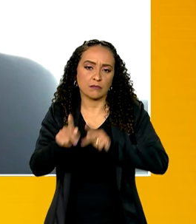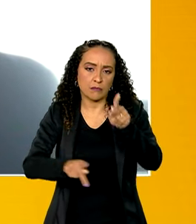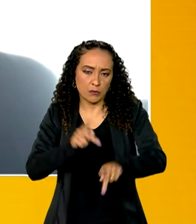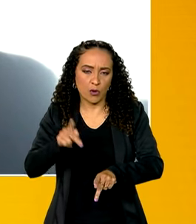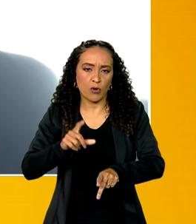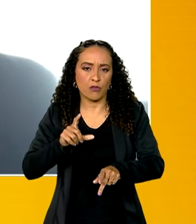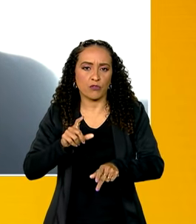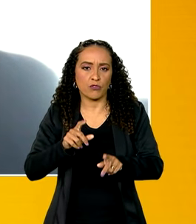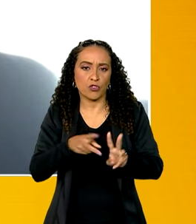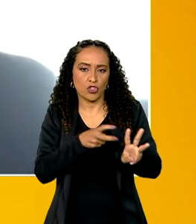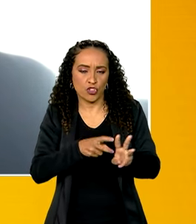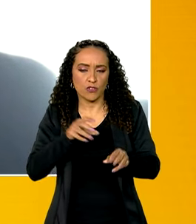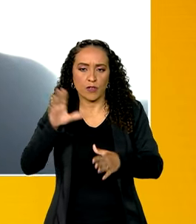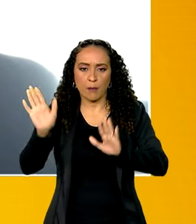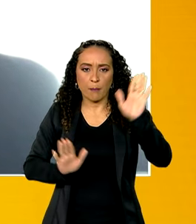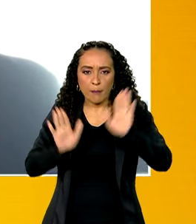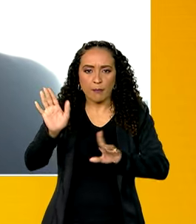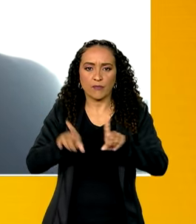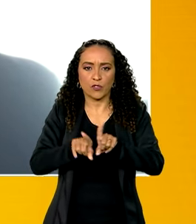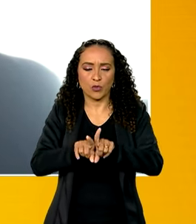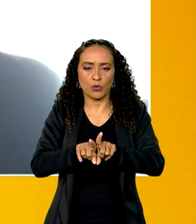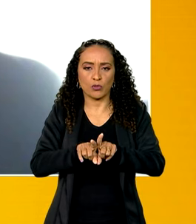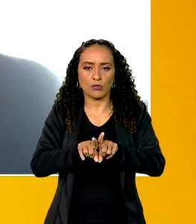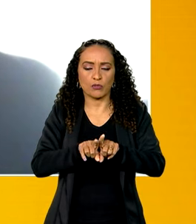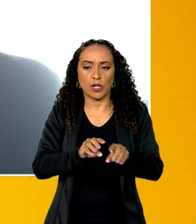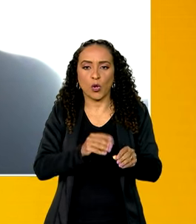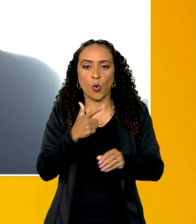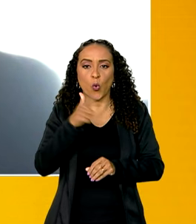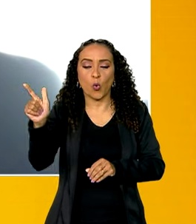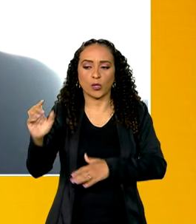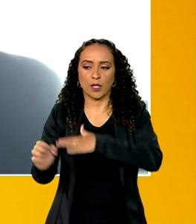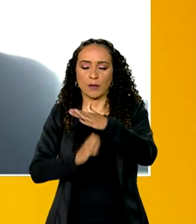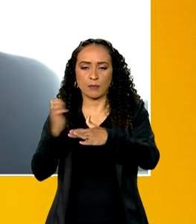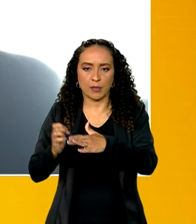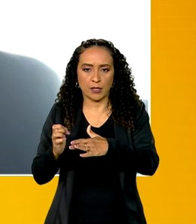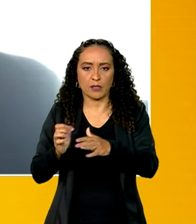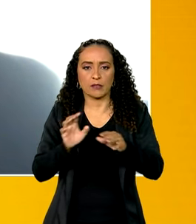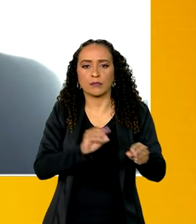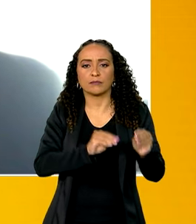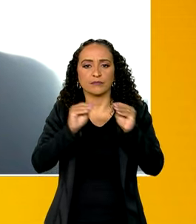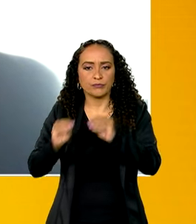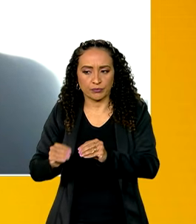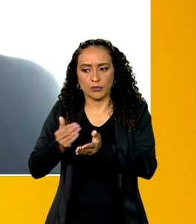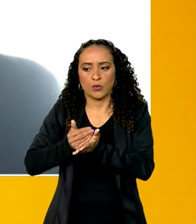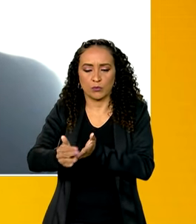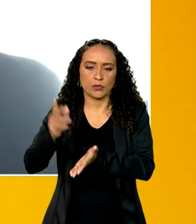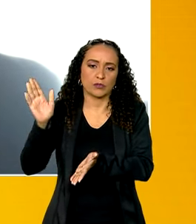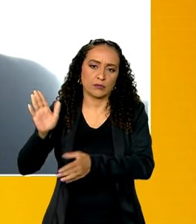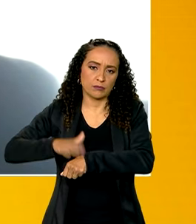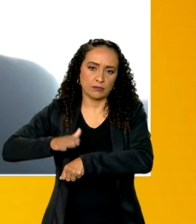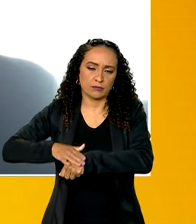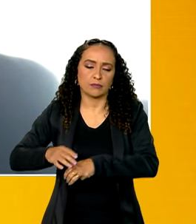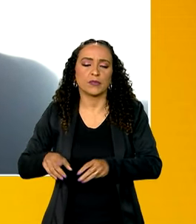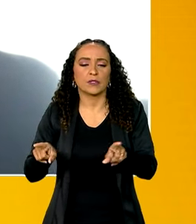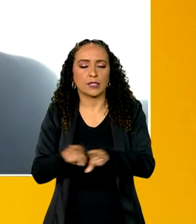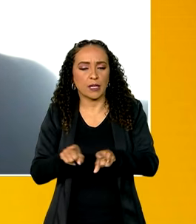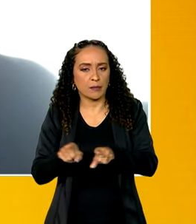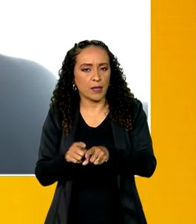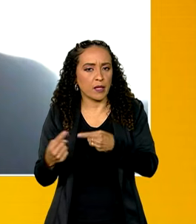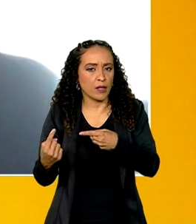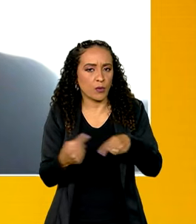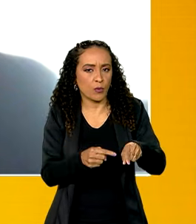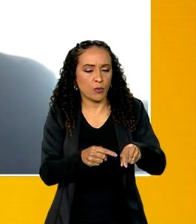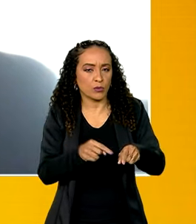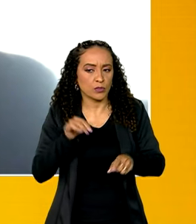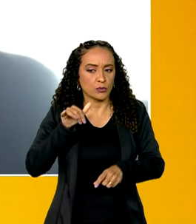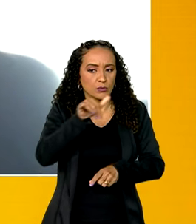licitação, passando essa tarefa para uma empresa civil, o que também nos ajudou a liberar aeronaves para o combate ao garimpo. Então, esse